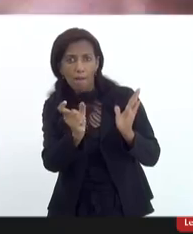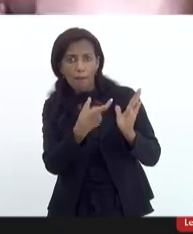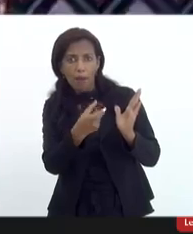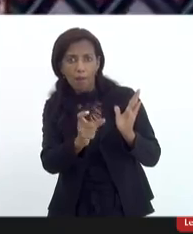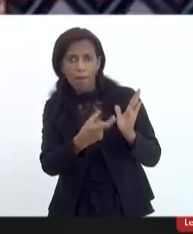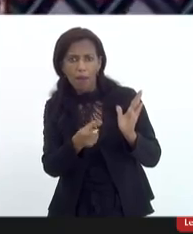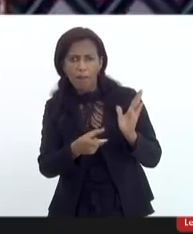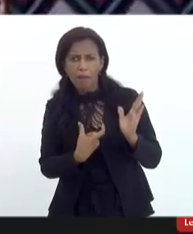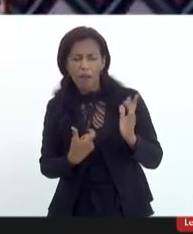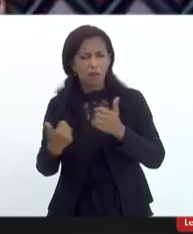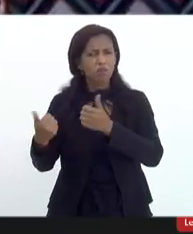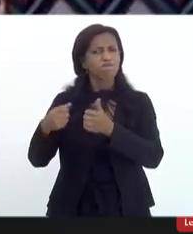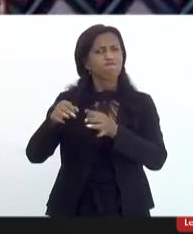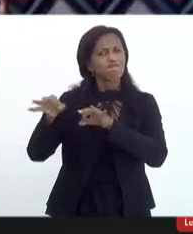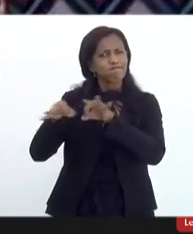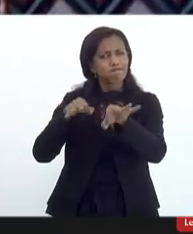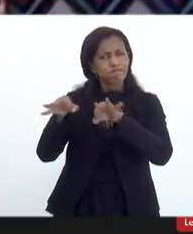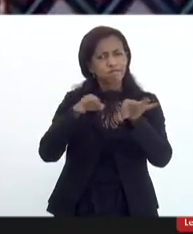ser muito bem